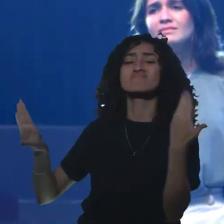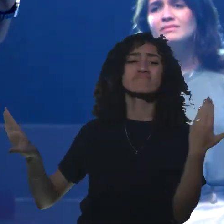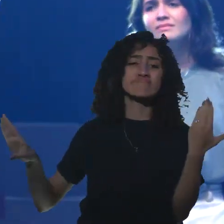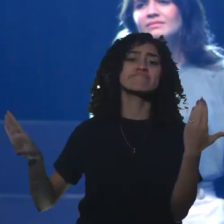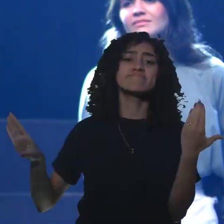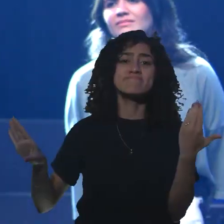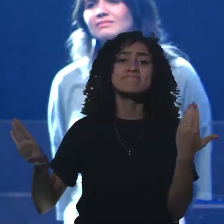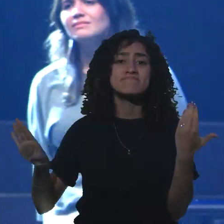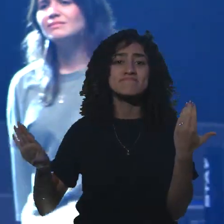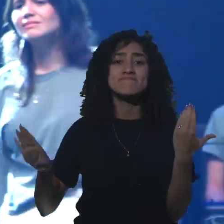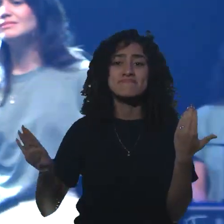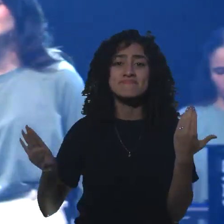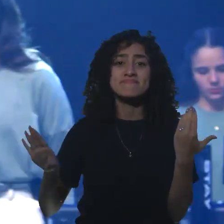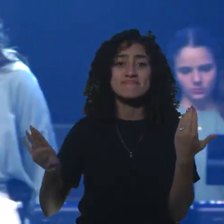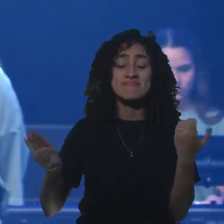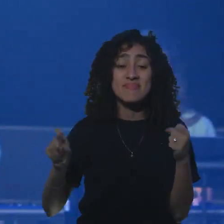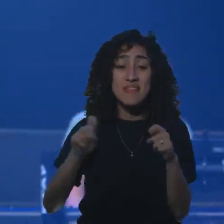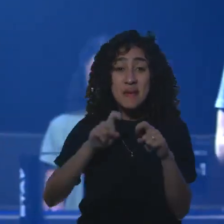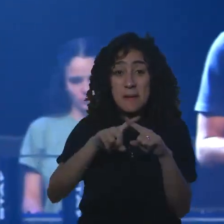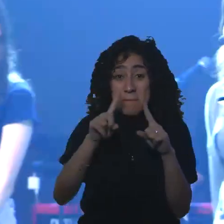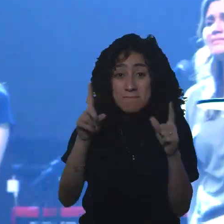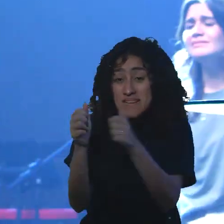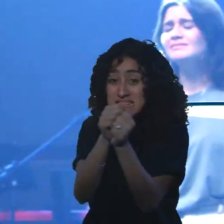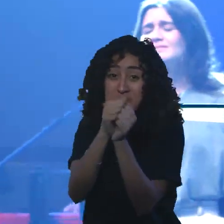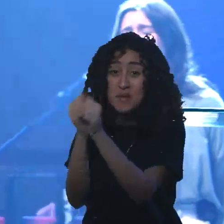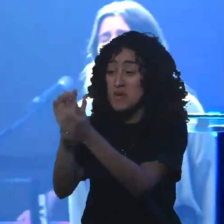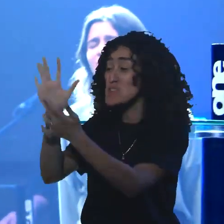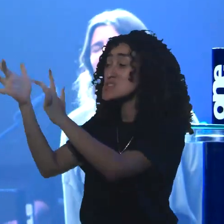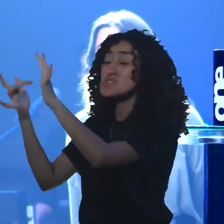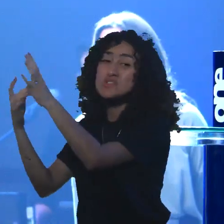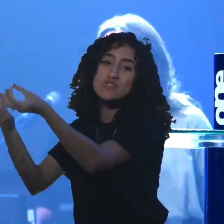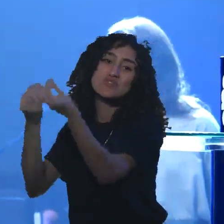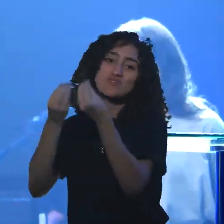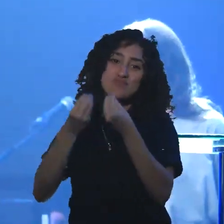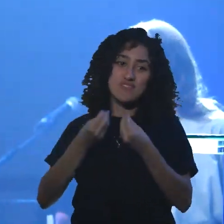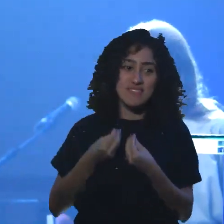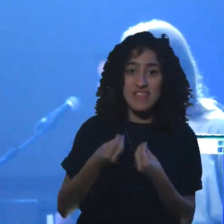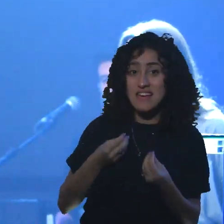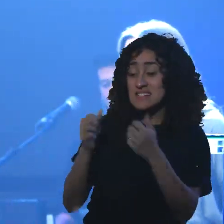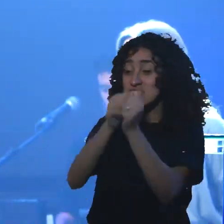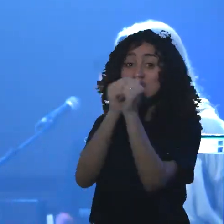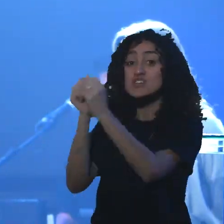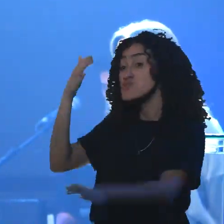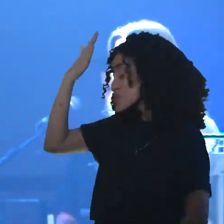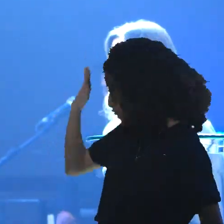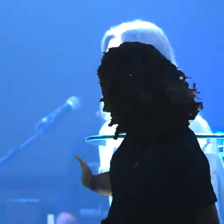que é o que o Senhor Jesus nos dá, a comunhão da presença.